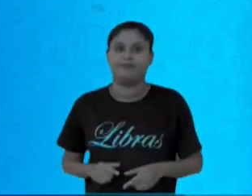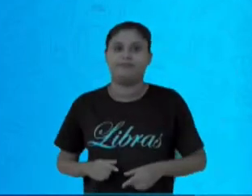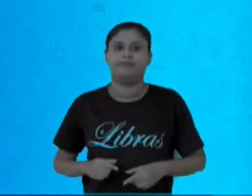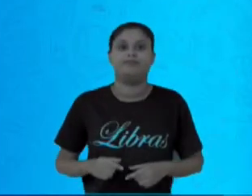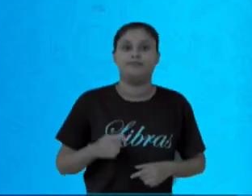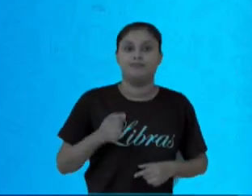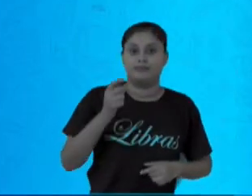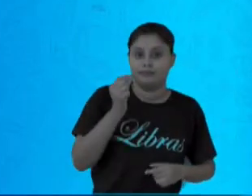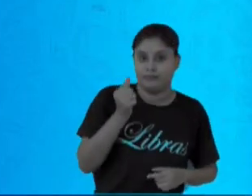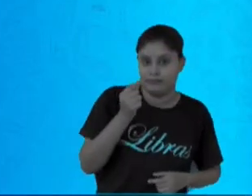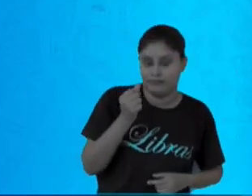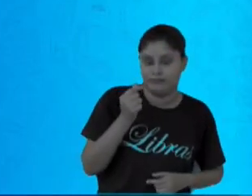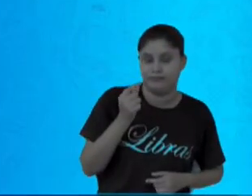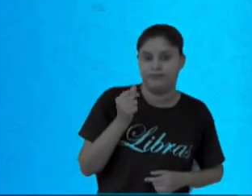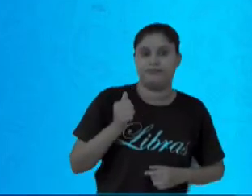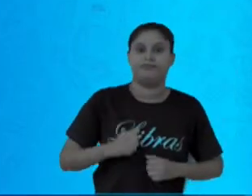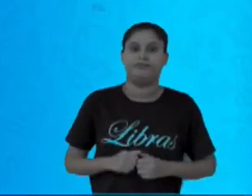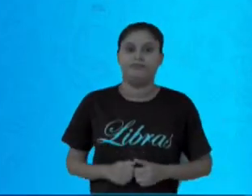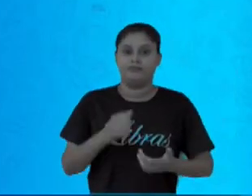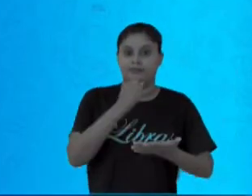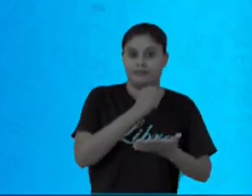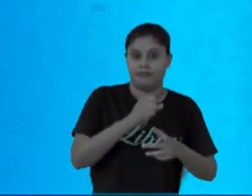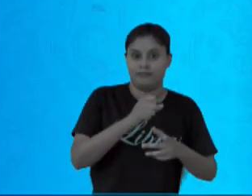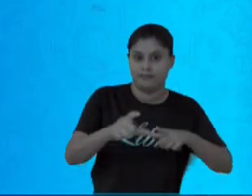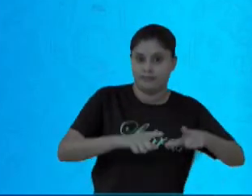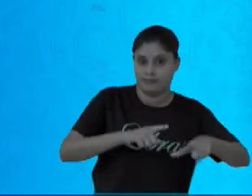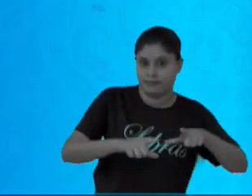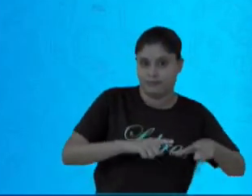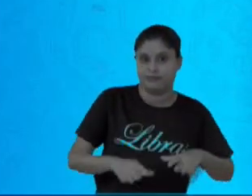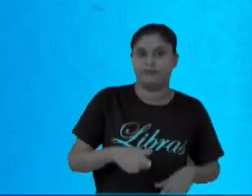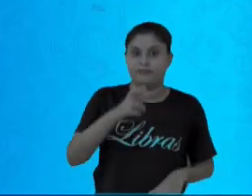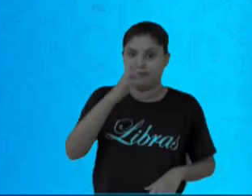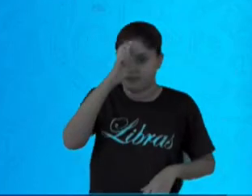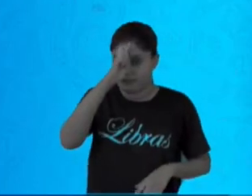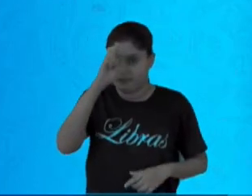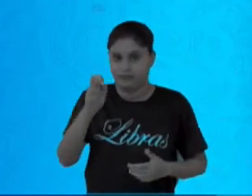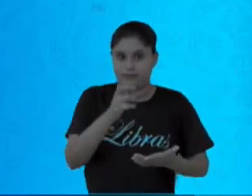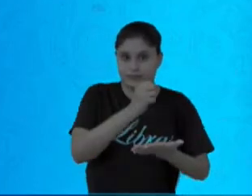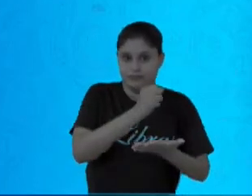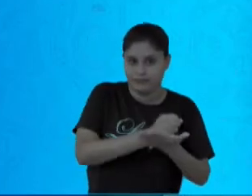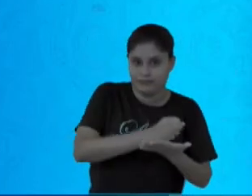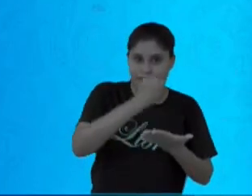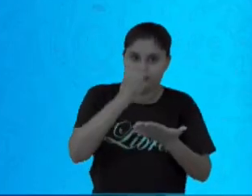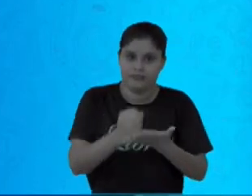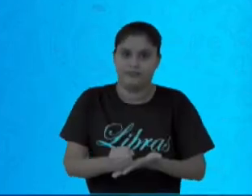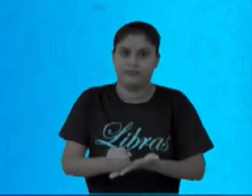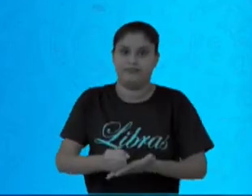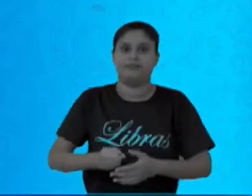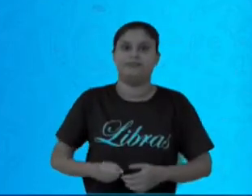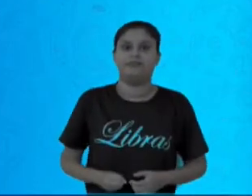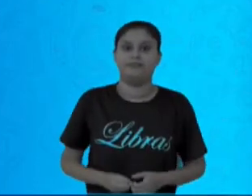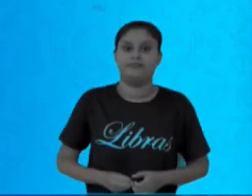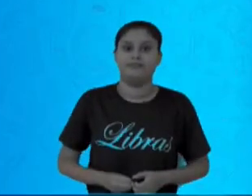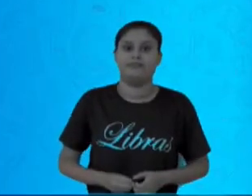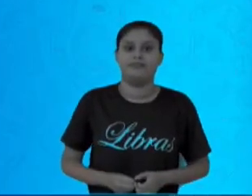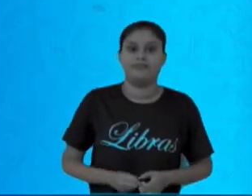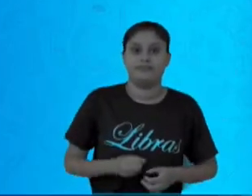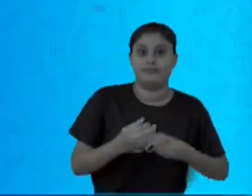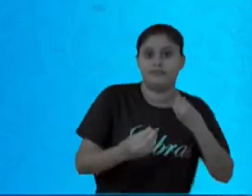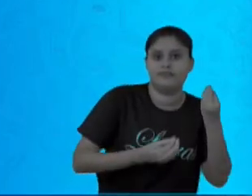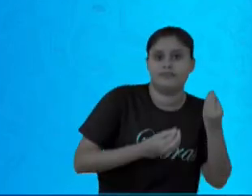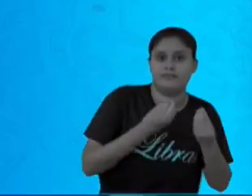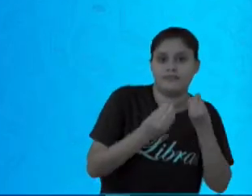ele recebe o seu salário. Esse trabalho nós chamamos de empregador e de empregado. E para onde vai